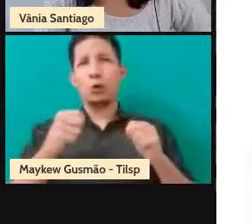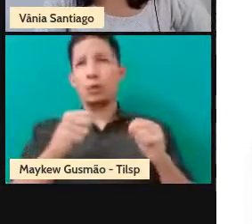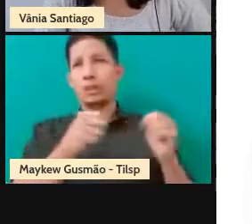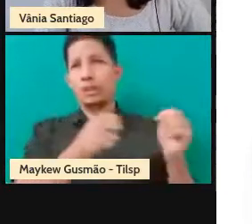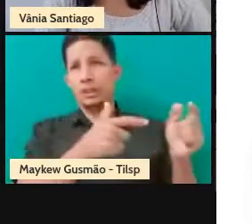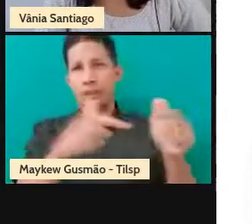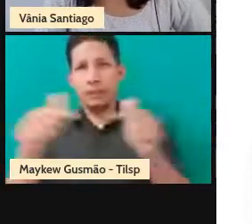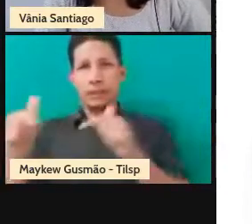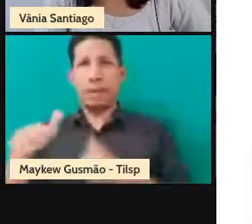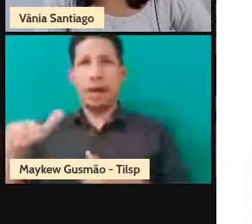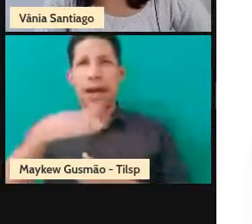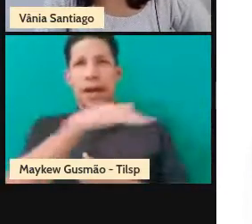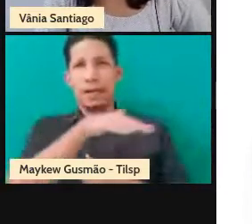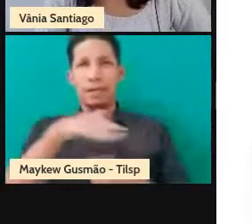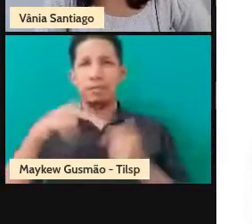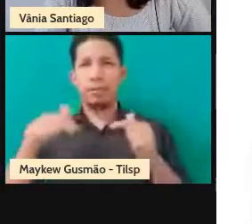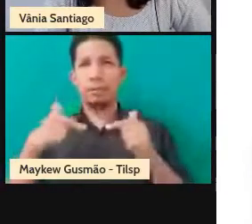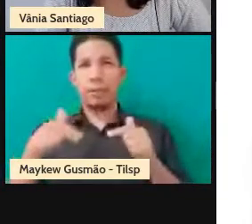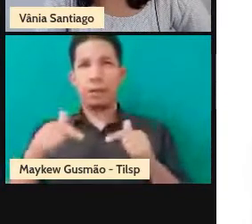elas vão